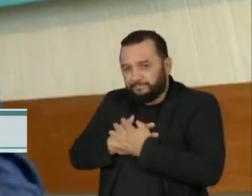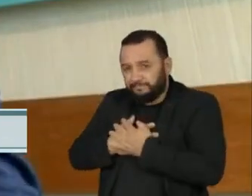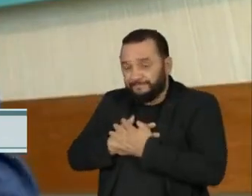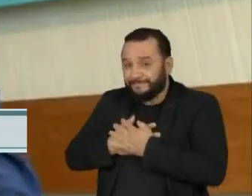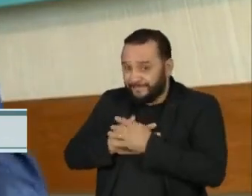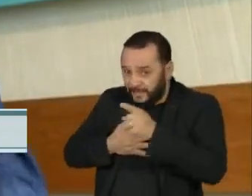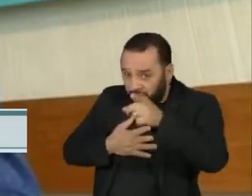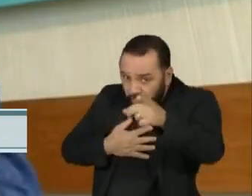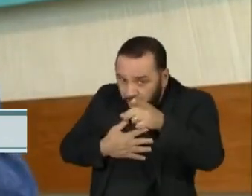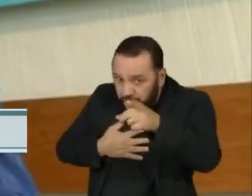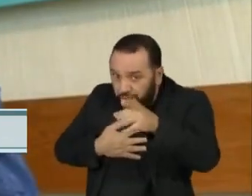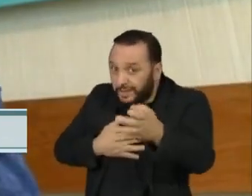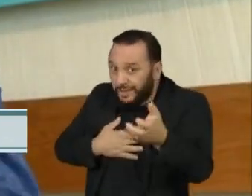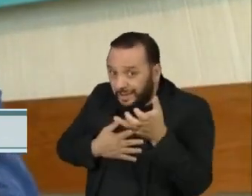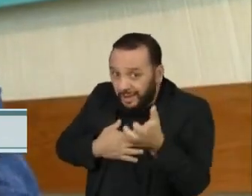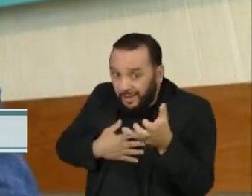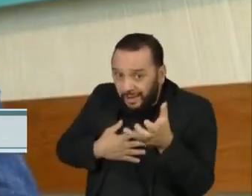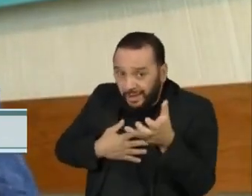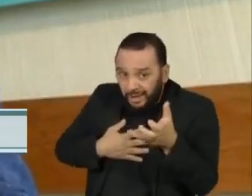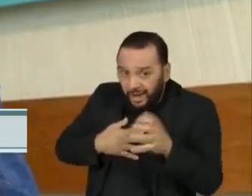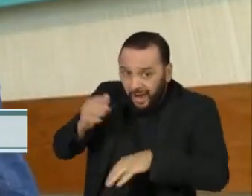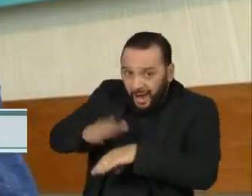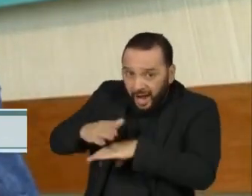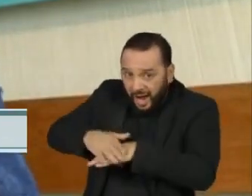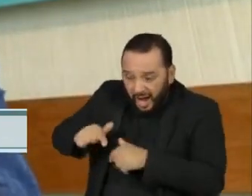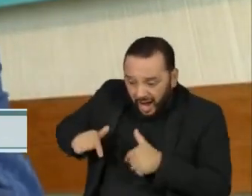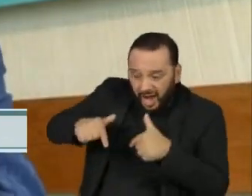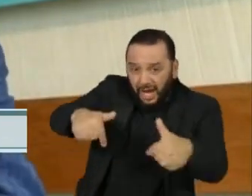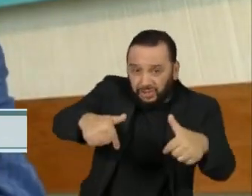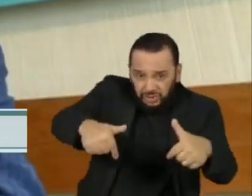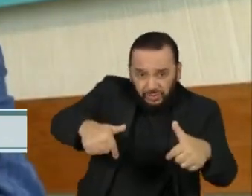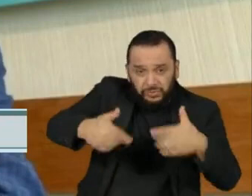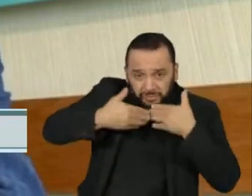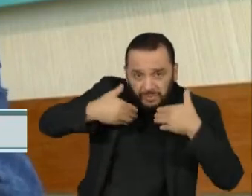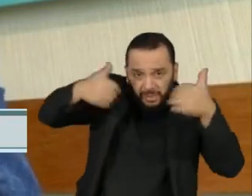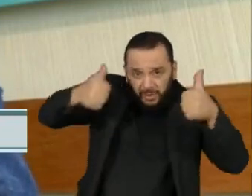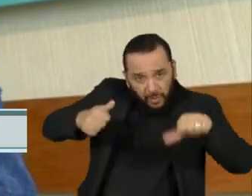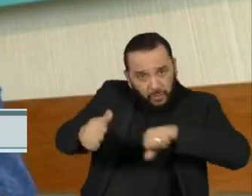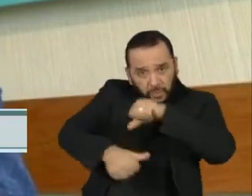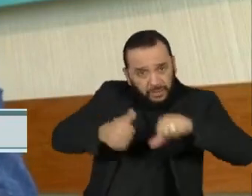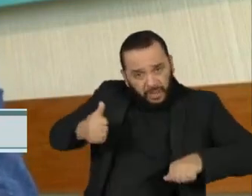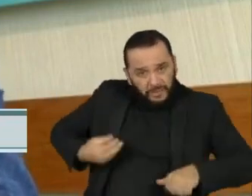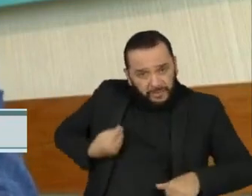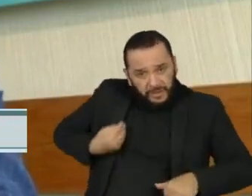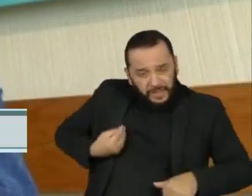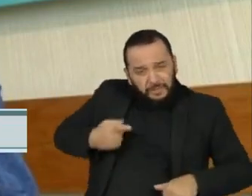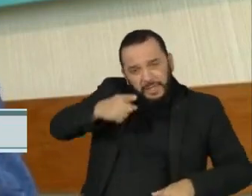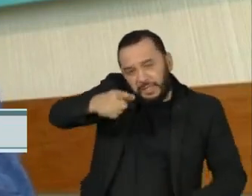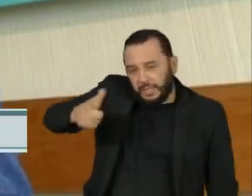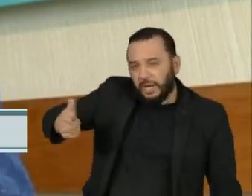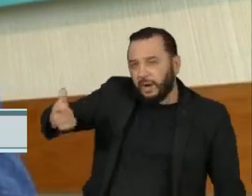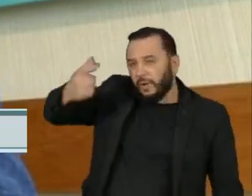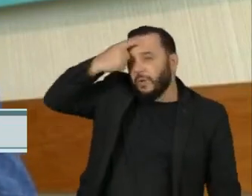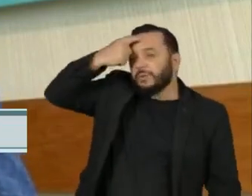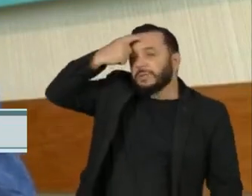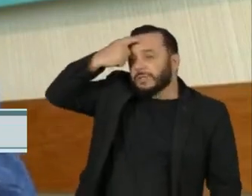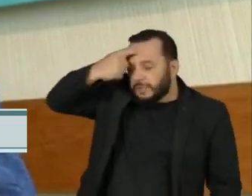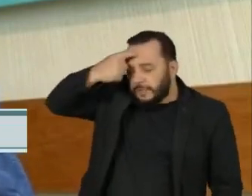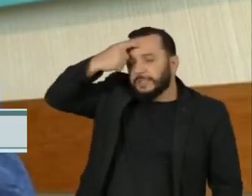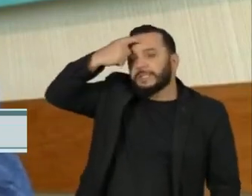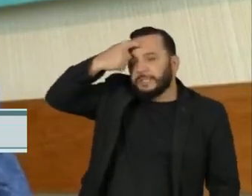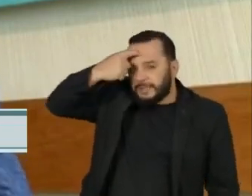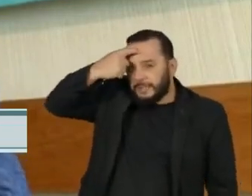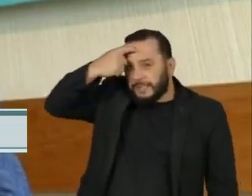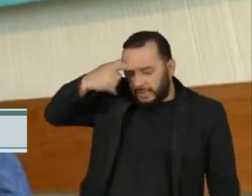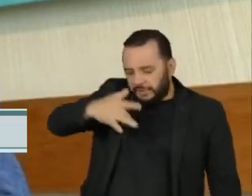de fato, quer mudar atitude, quer mudar estilo de vida, precisa ser um indivíduo disciplinado,